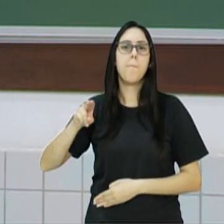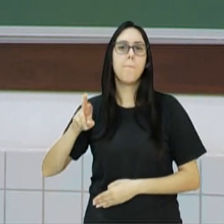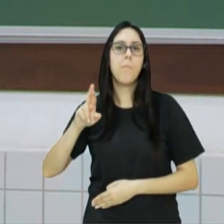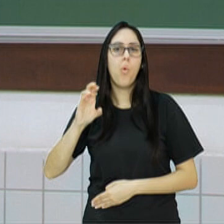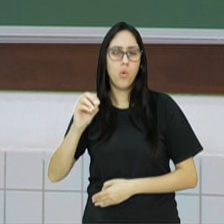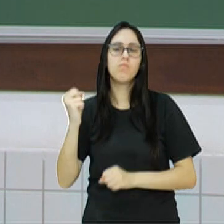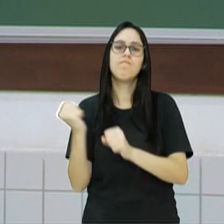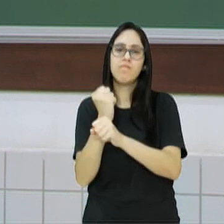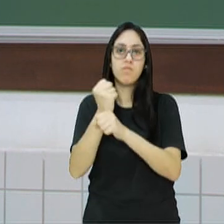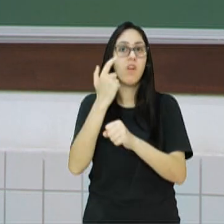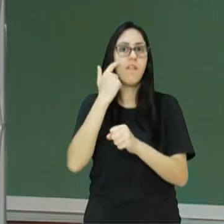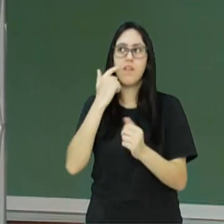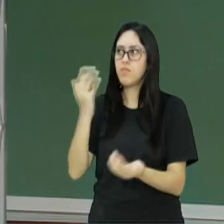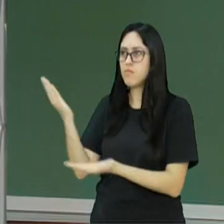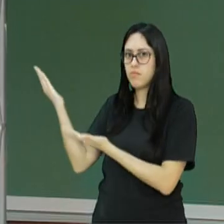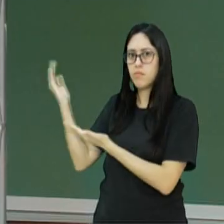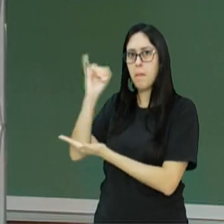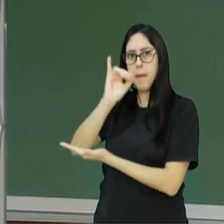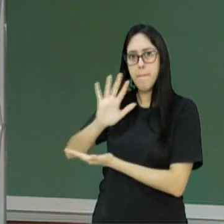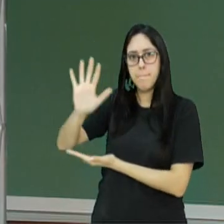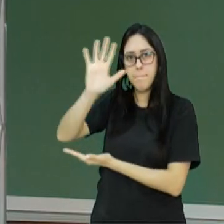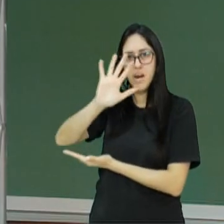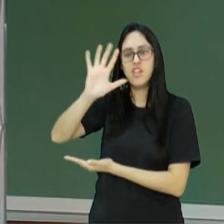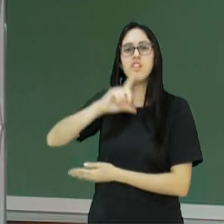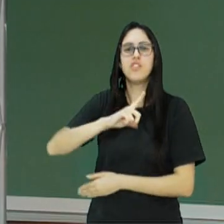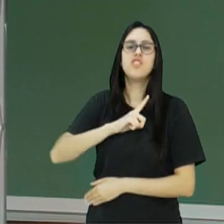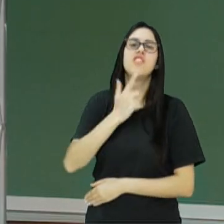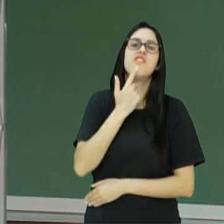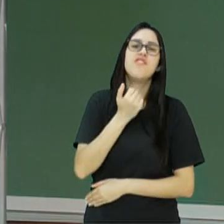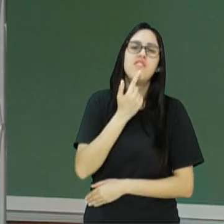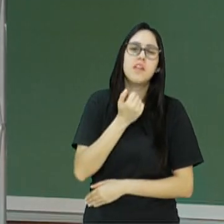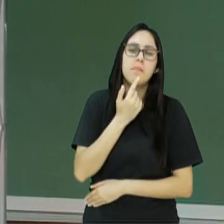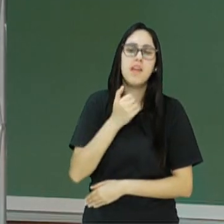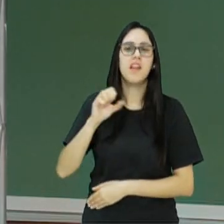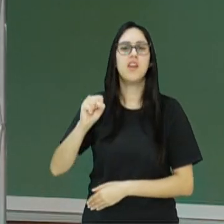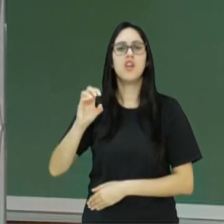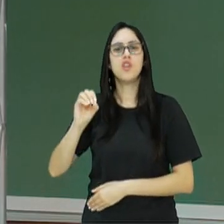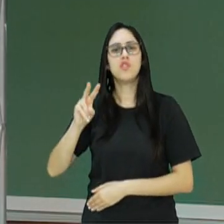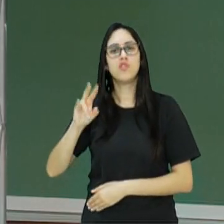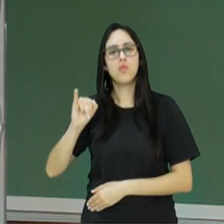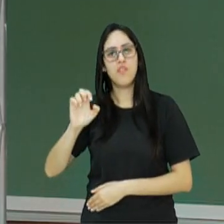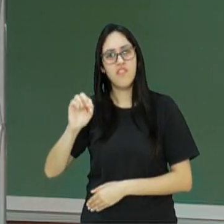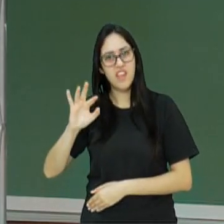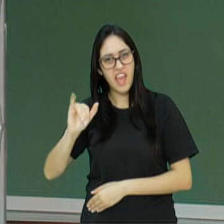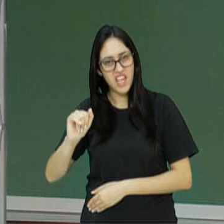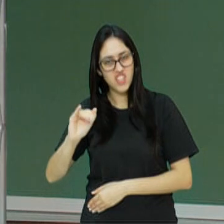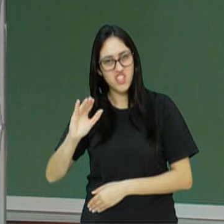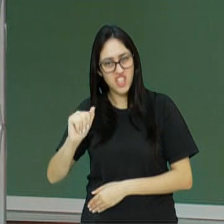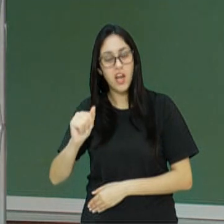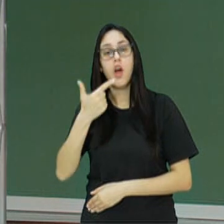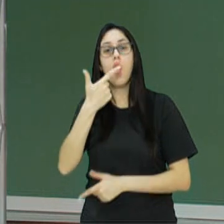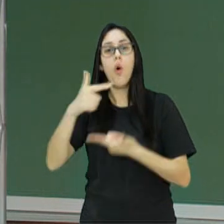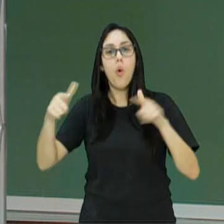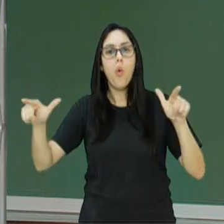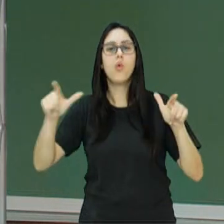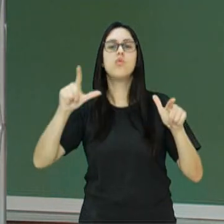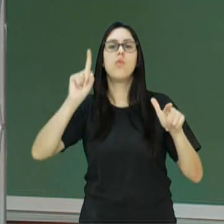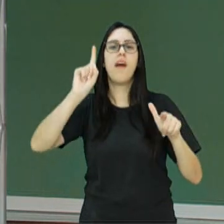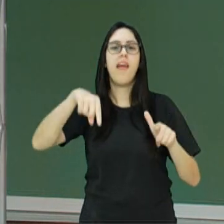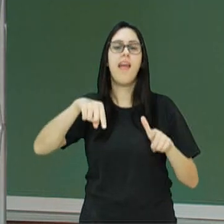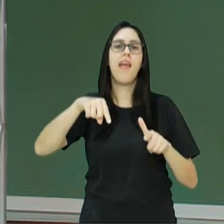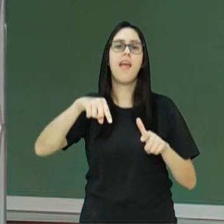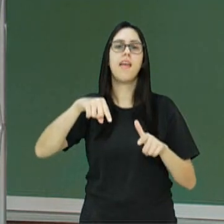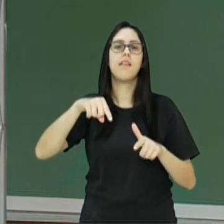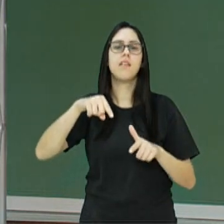vocês as áreas de influência, aqui vermelha soviética, as outras 3 capitalistas, e aqui nessa divisão a construção do Muro